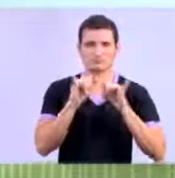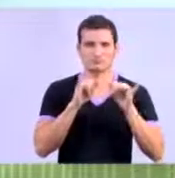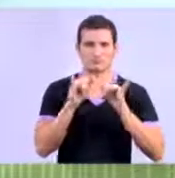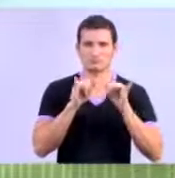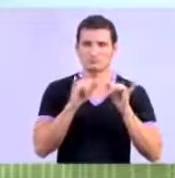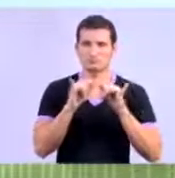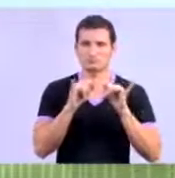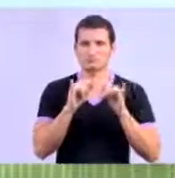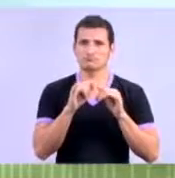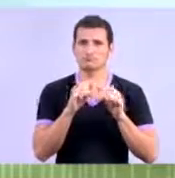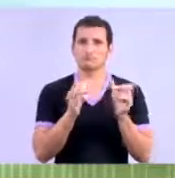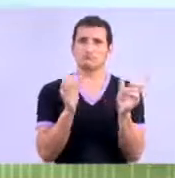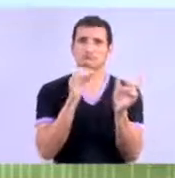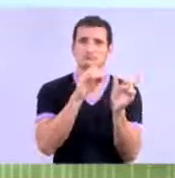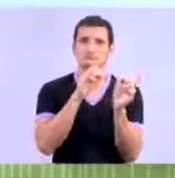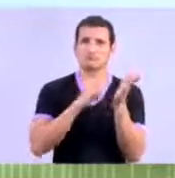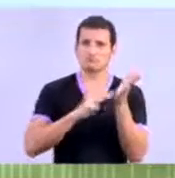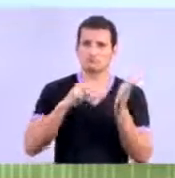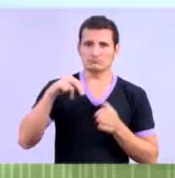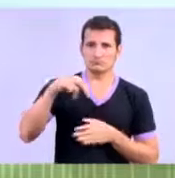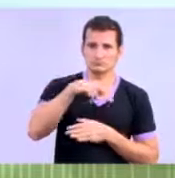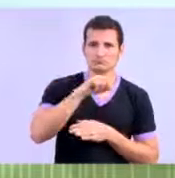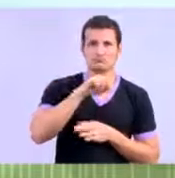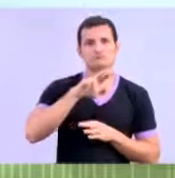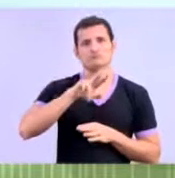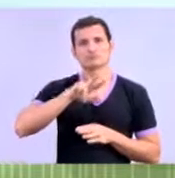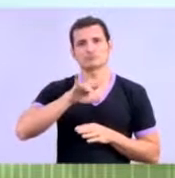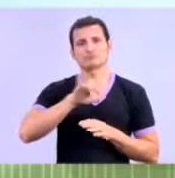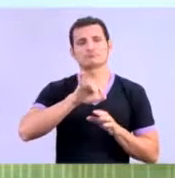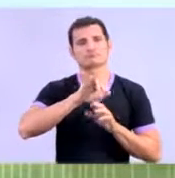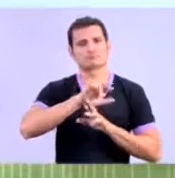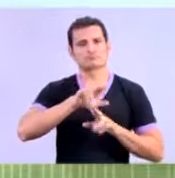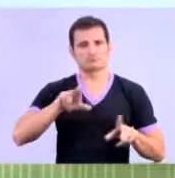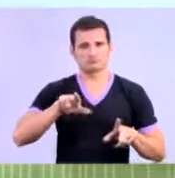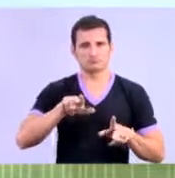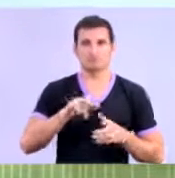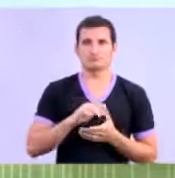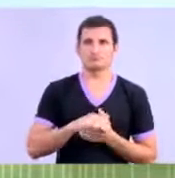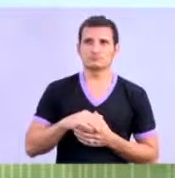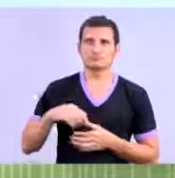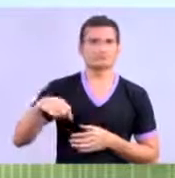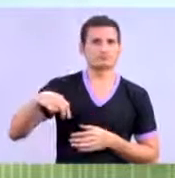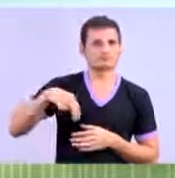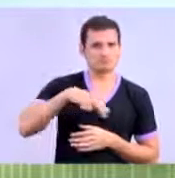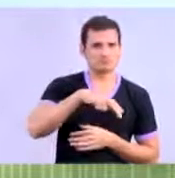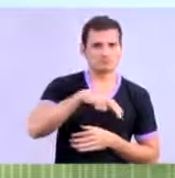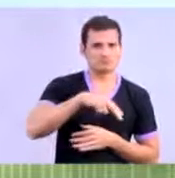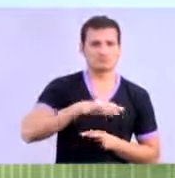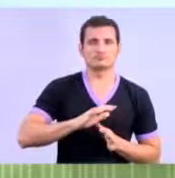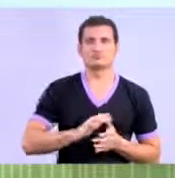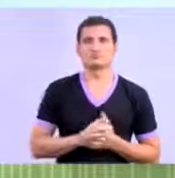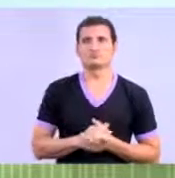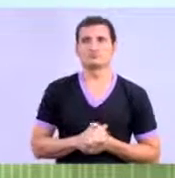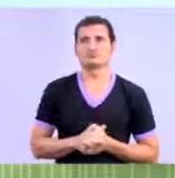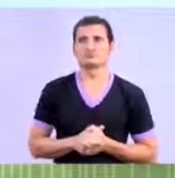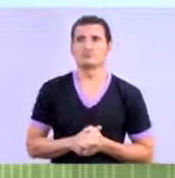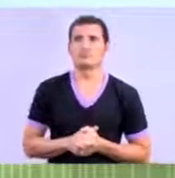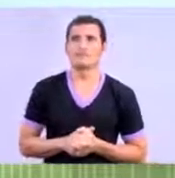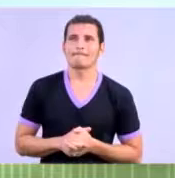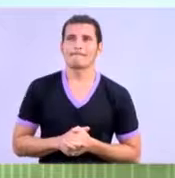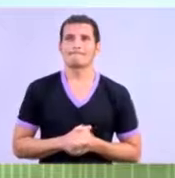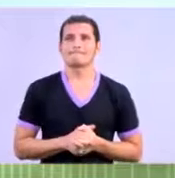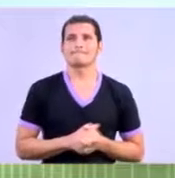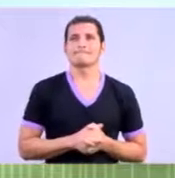que eu passar para o método andar, ele vai executar de uma maneira diferente. Anda. Aí a pessoa vai ficar andando aleatoriamente. Aquele exemplo que eu